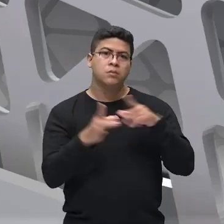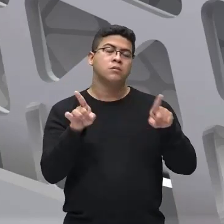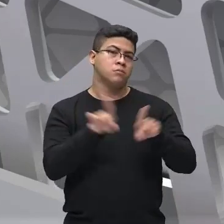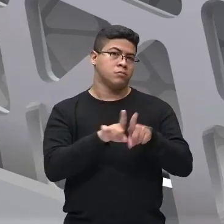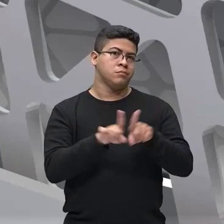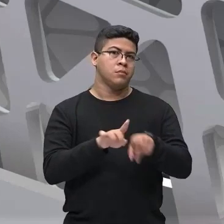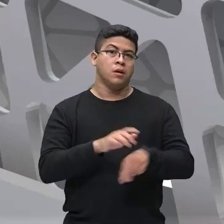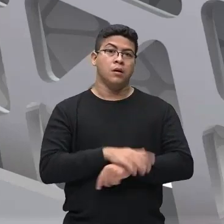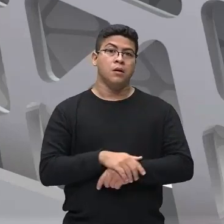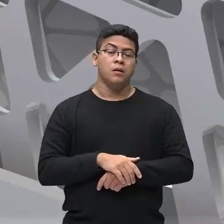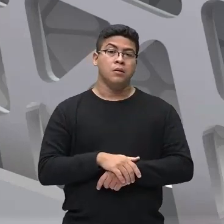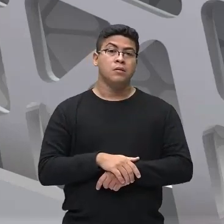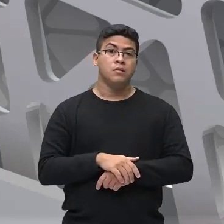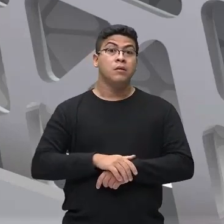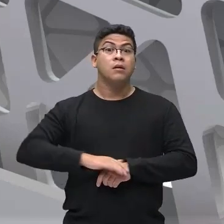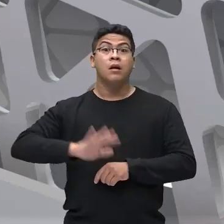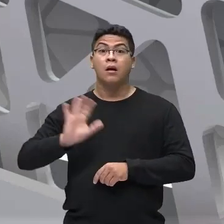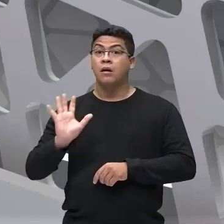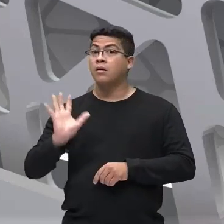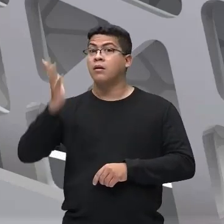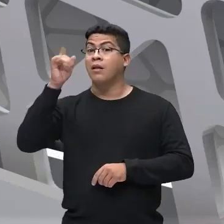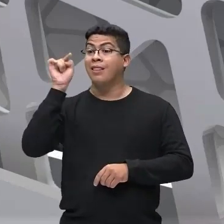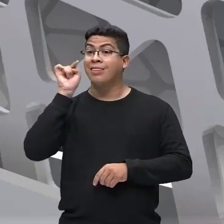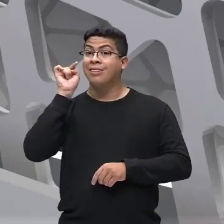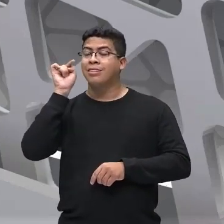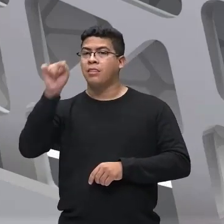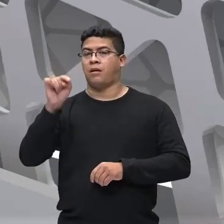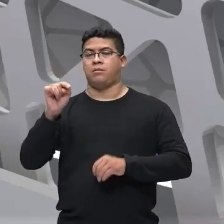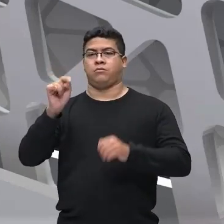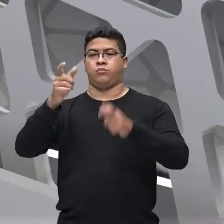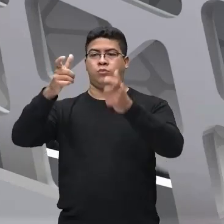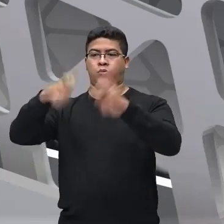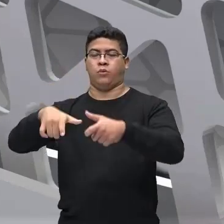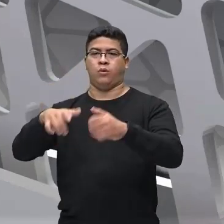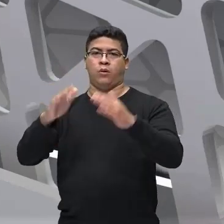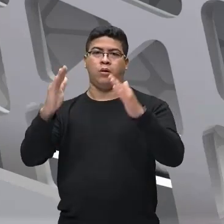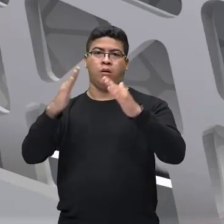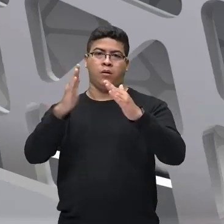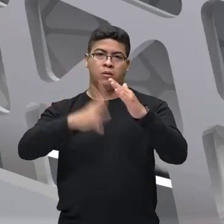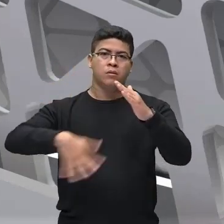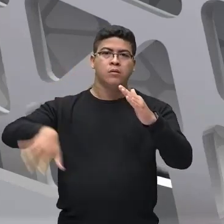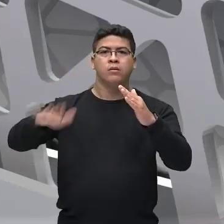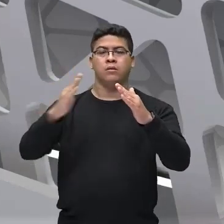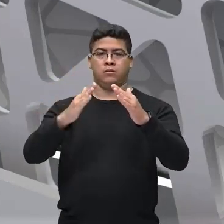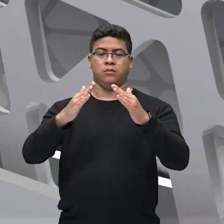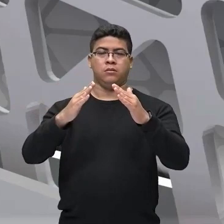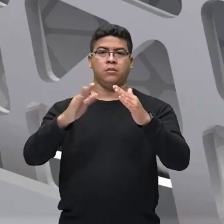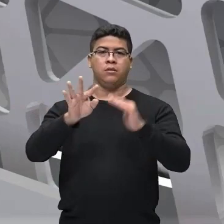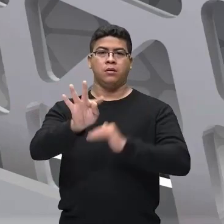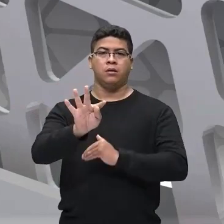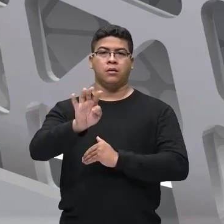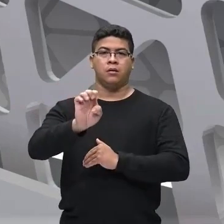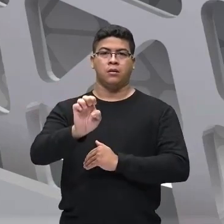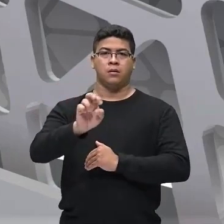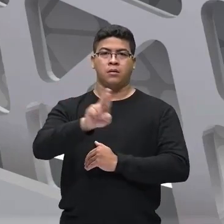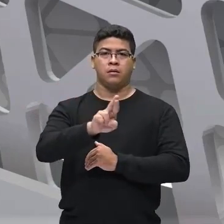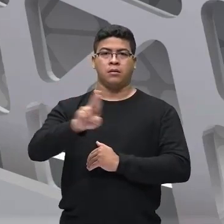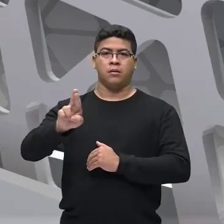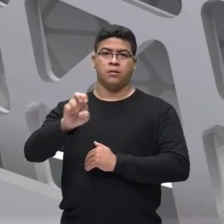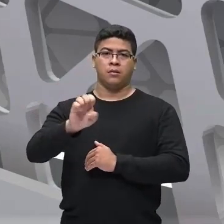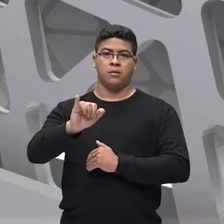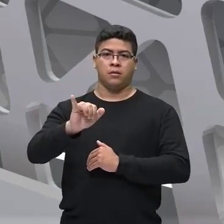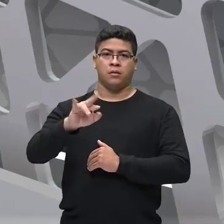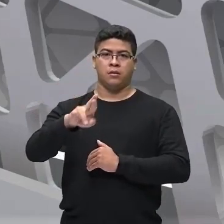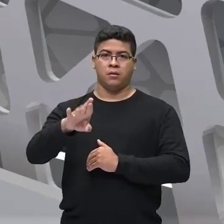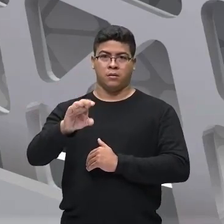Ele está acontecendo lá nas terreiras, sendo incendiadas, sendo derrubadas